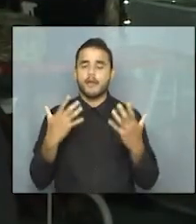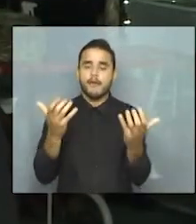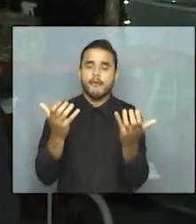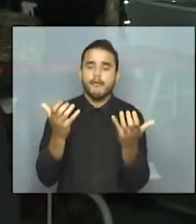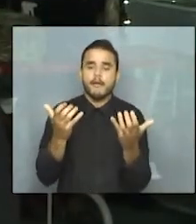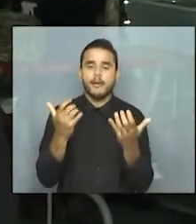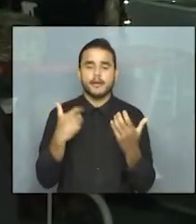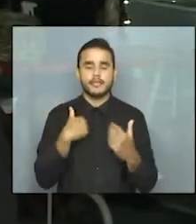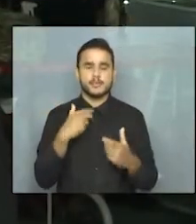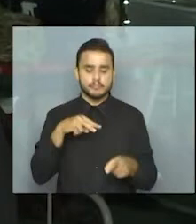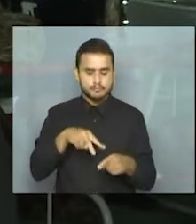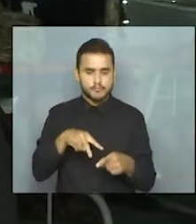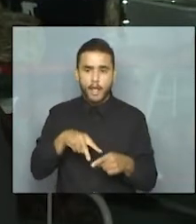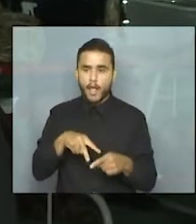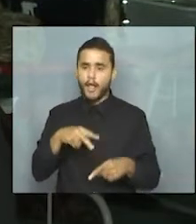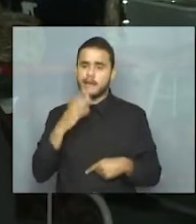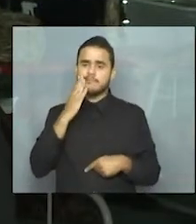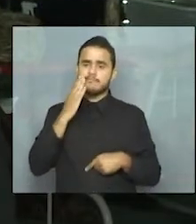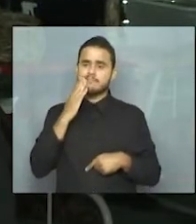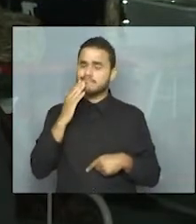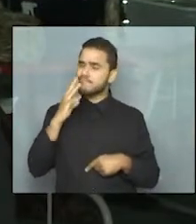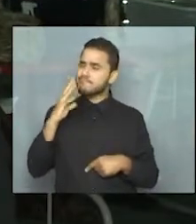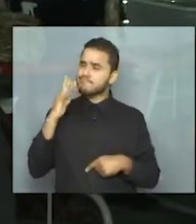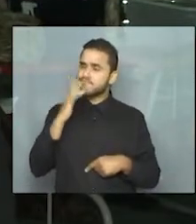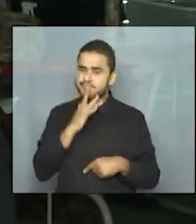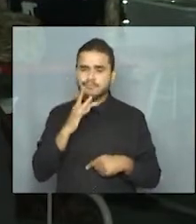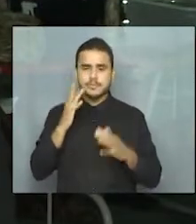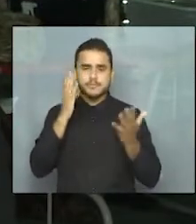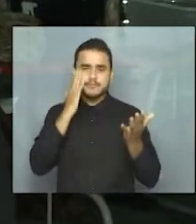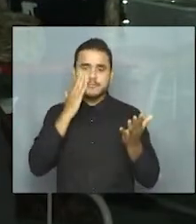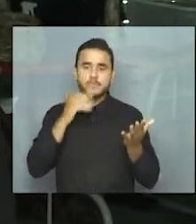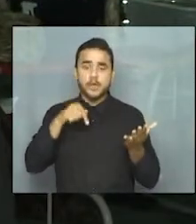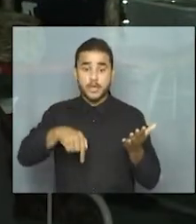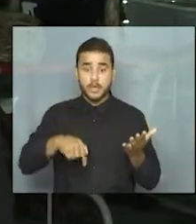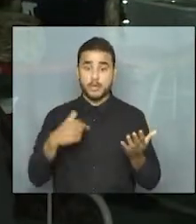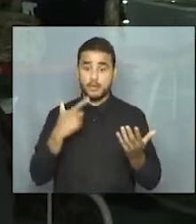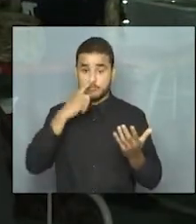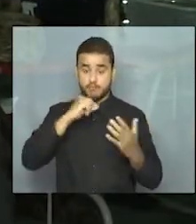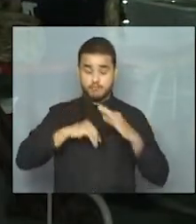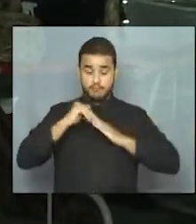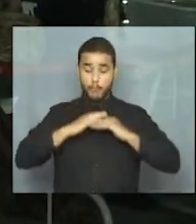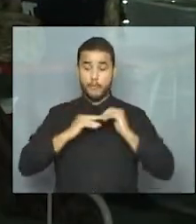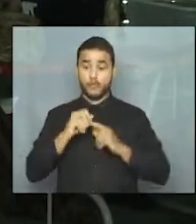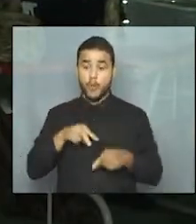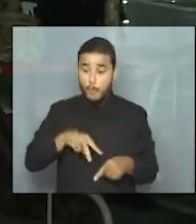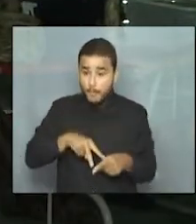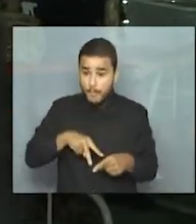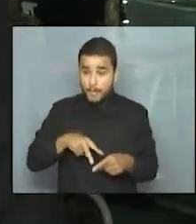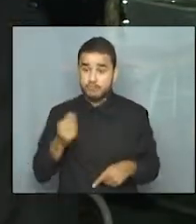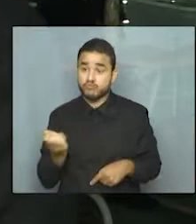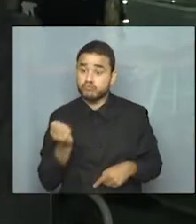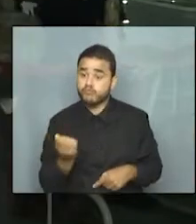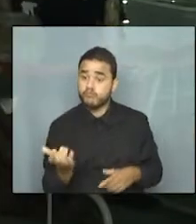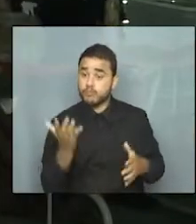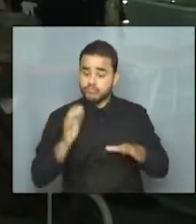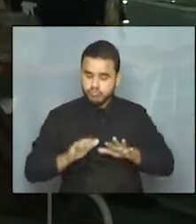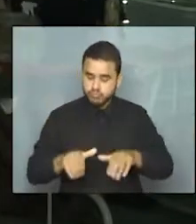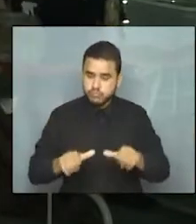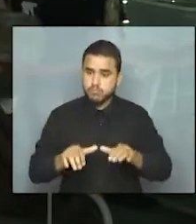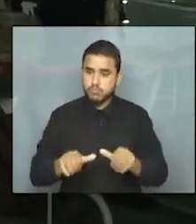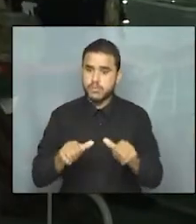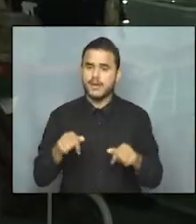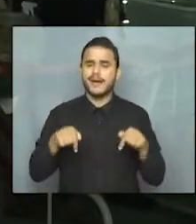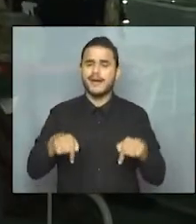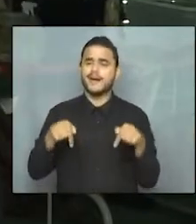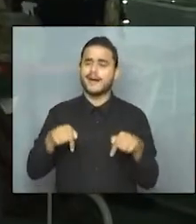contar. Enfim, eu queria criar aqui, que aqui o pizzaiolo no Nordeste estava muito mal